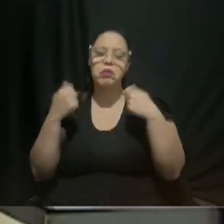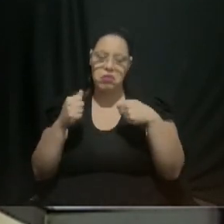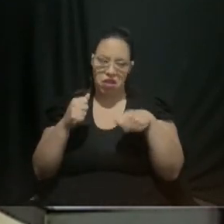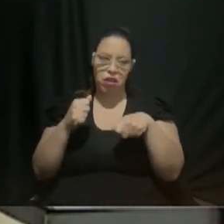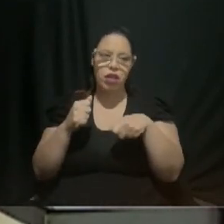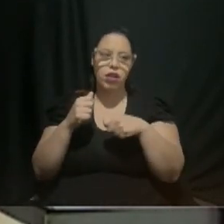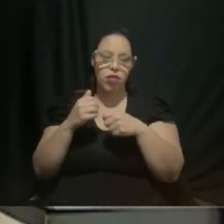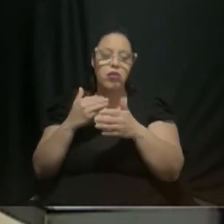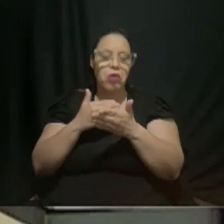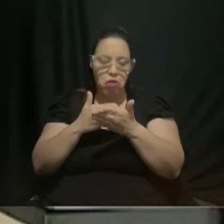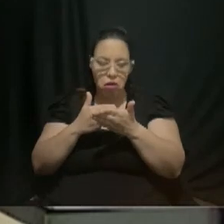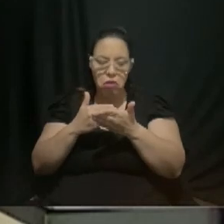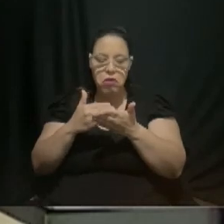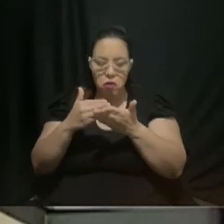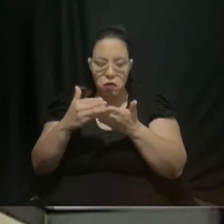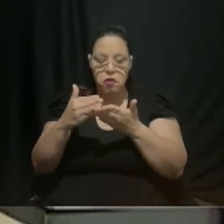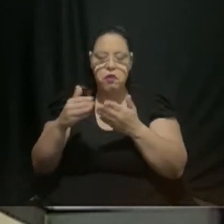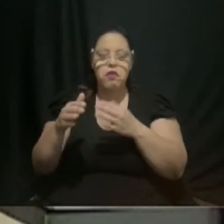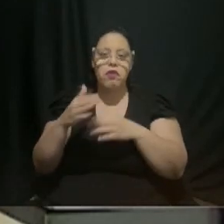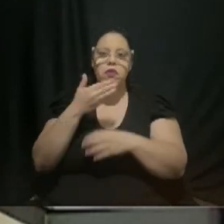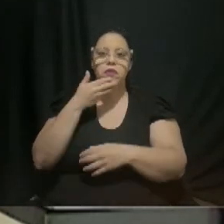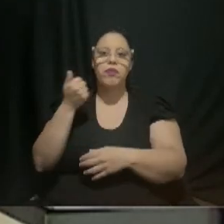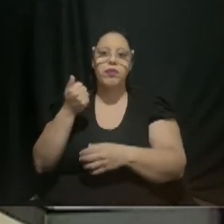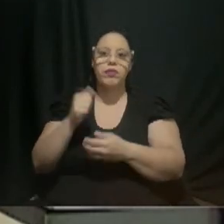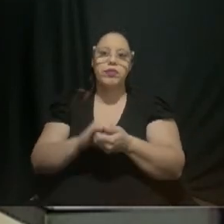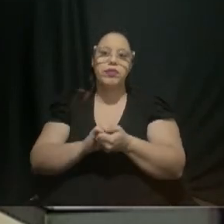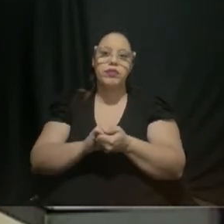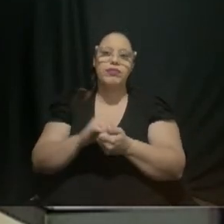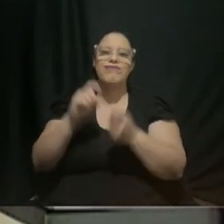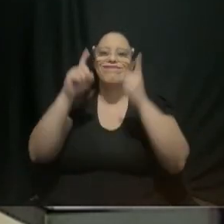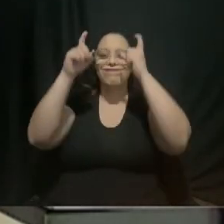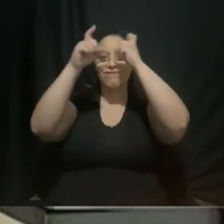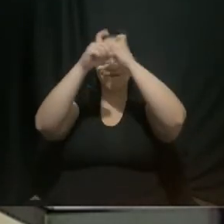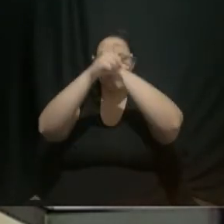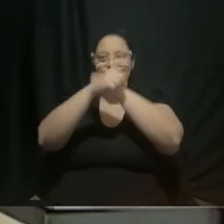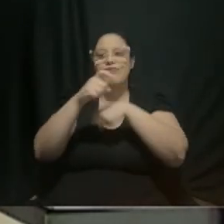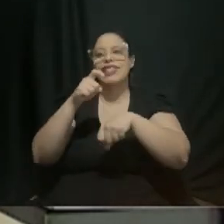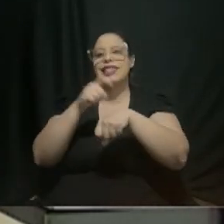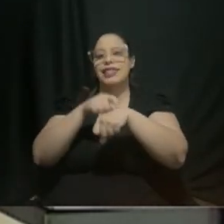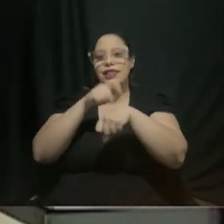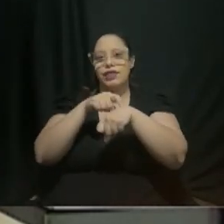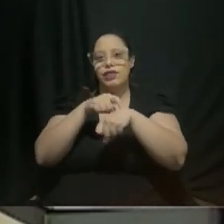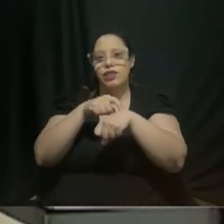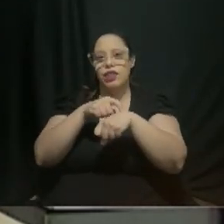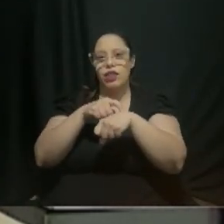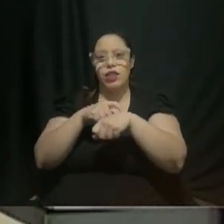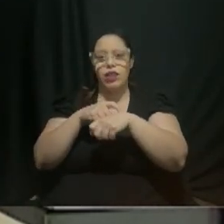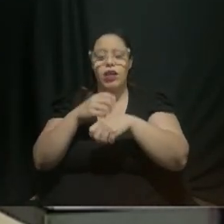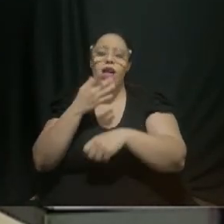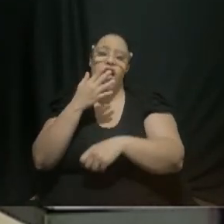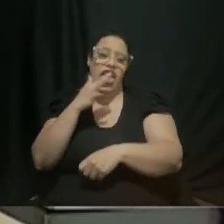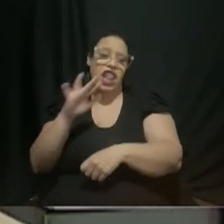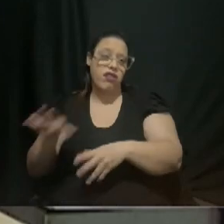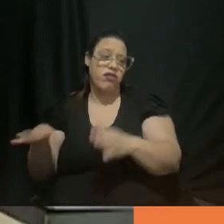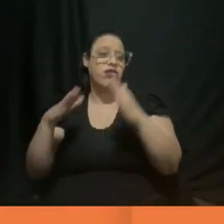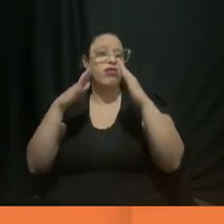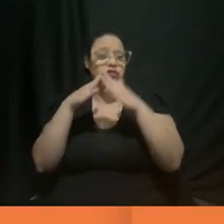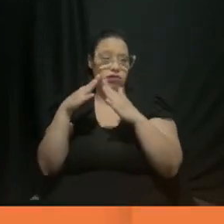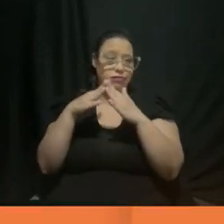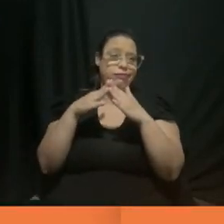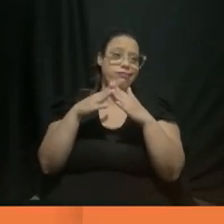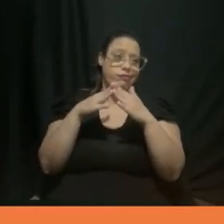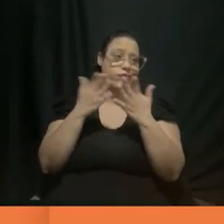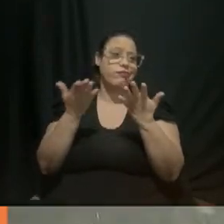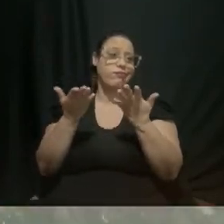mais. É que assim, também é difícil pra gente, porque você trabalha muito, aí tem as crianças em casa, família. E assim, eu tô esperando meus